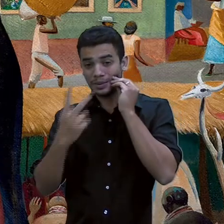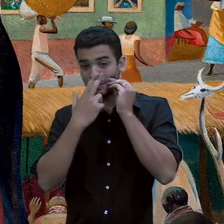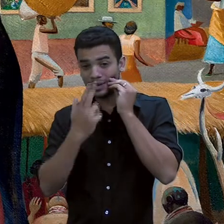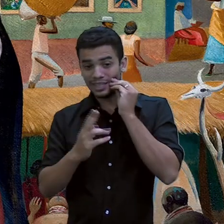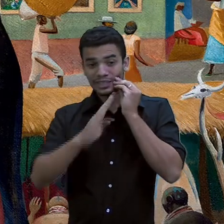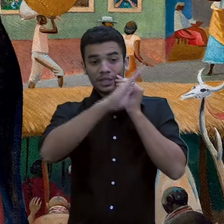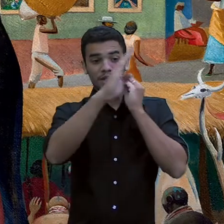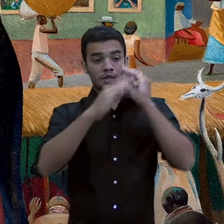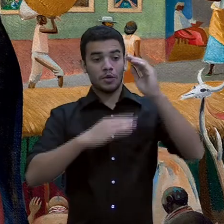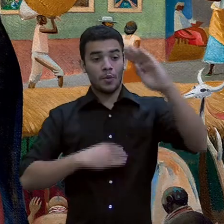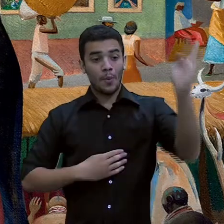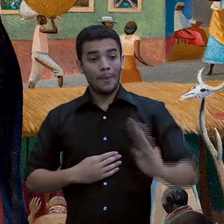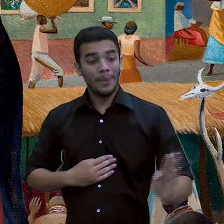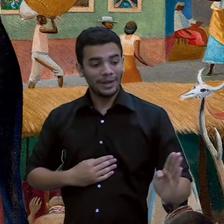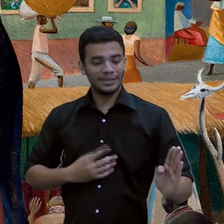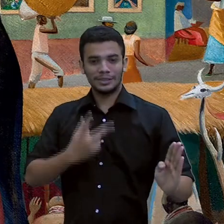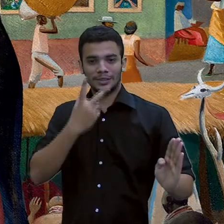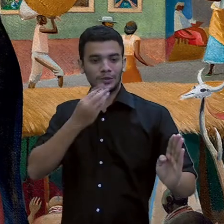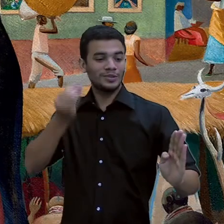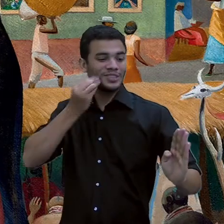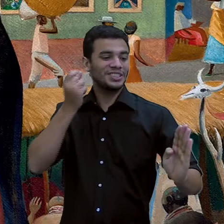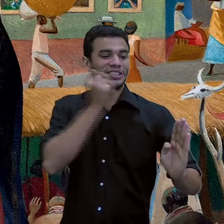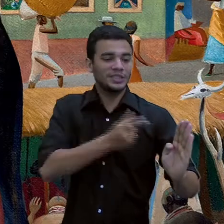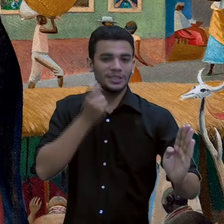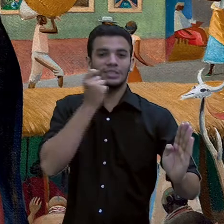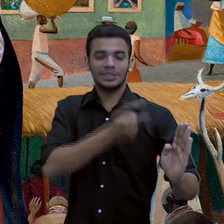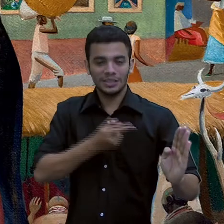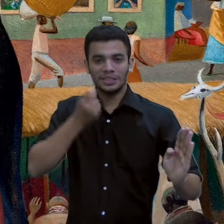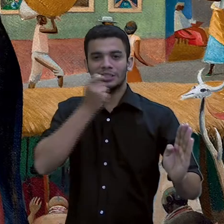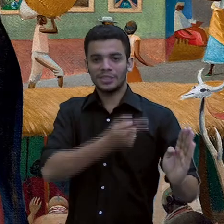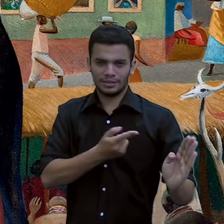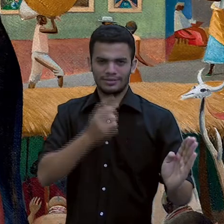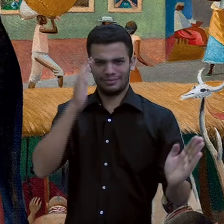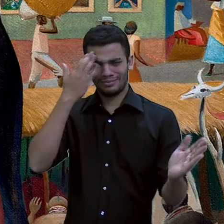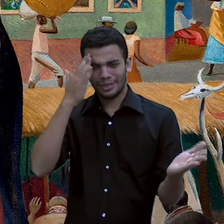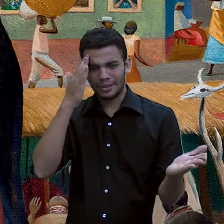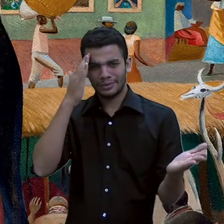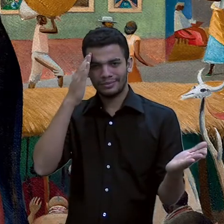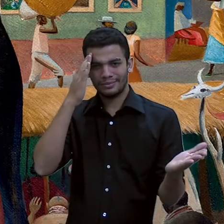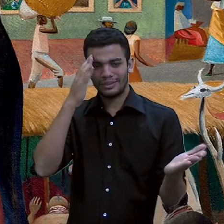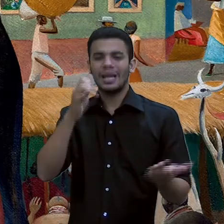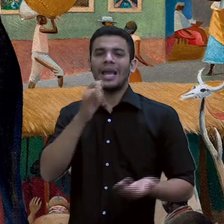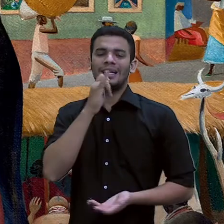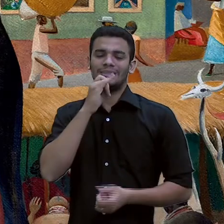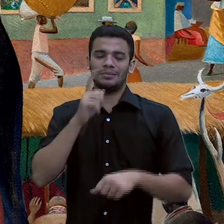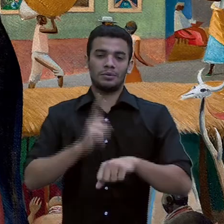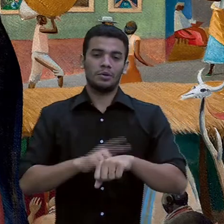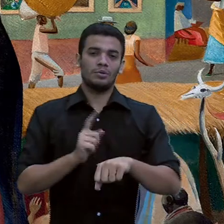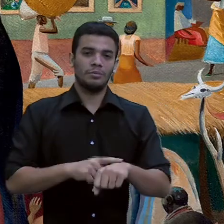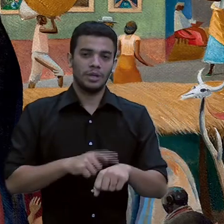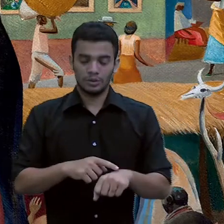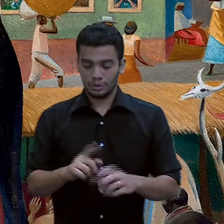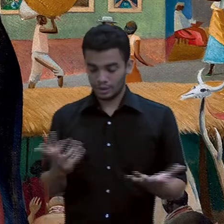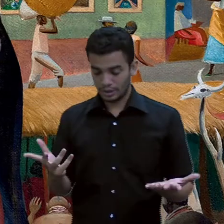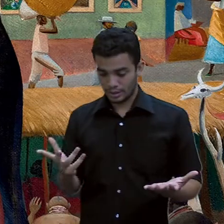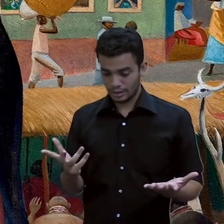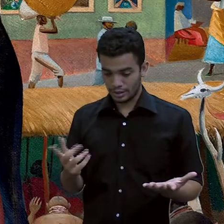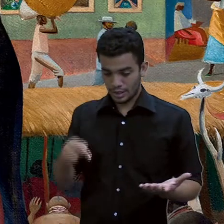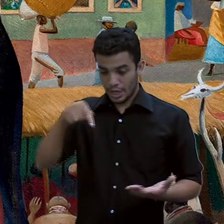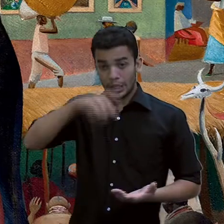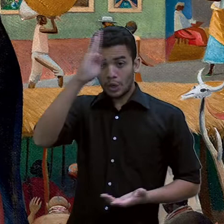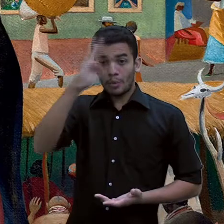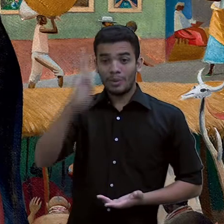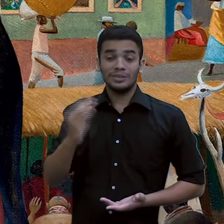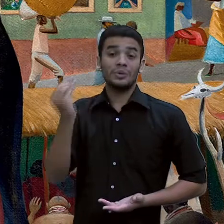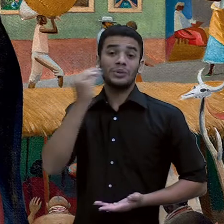que traz a medalha, traz para um brasileiro ou para a nação? É um brasileiro que comemora ou todos os brasileiros